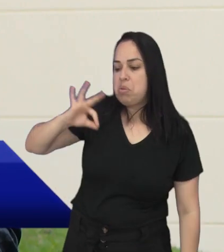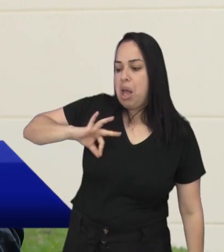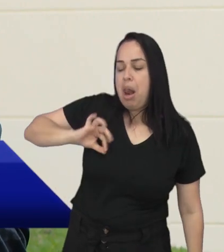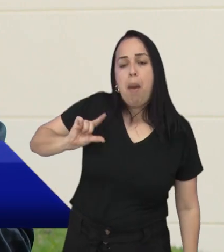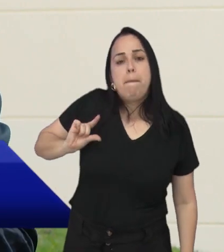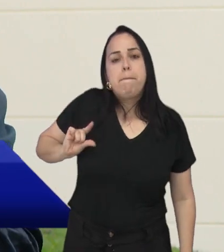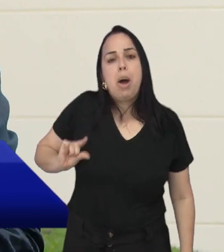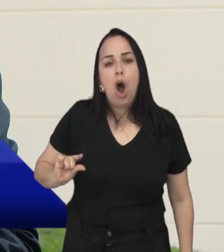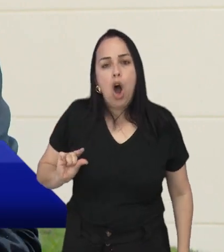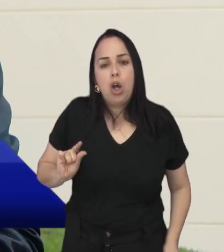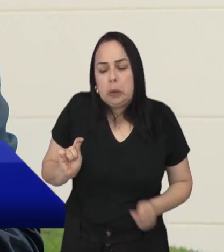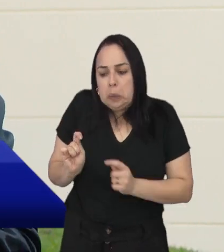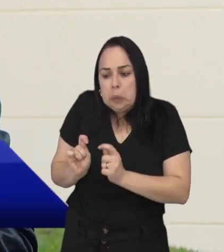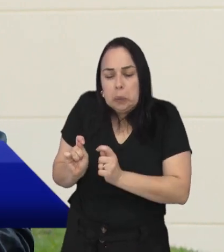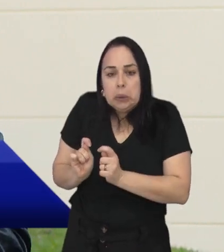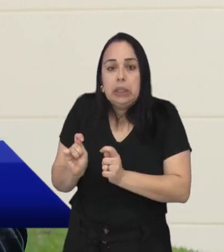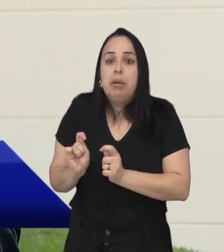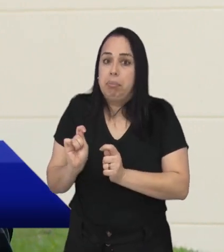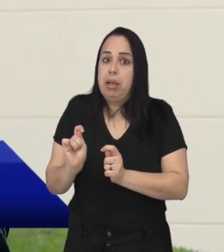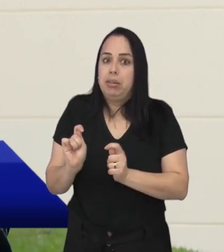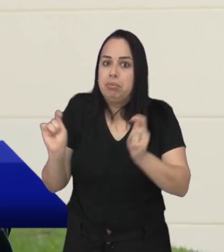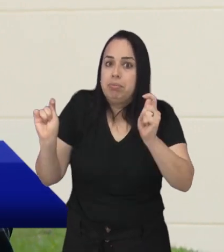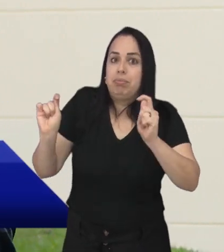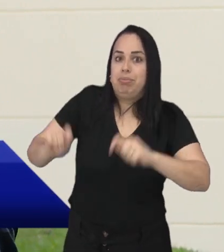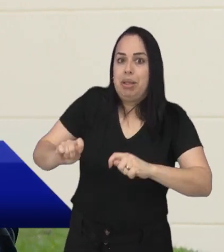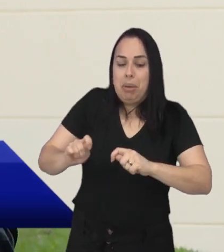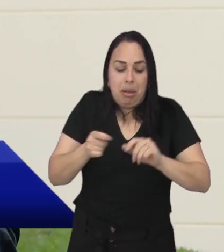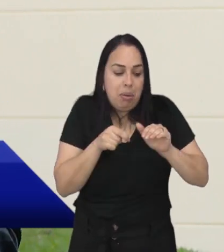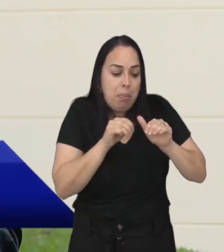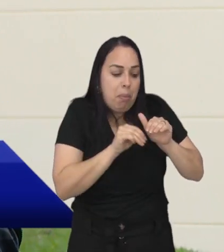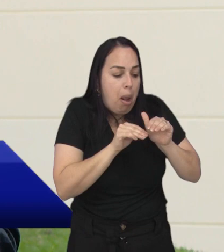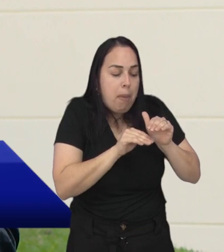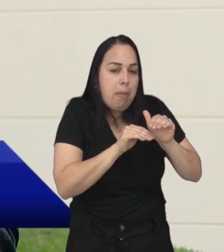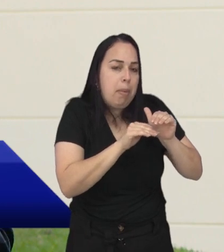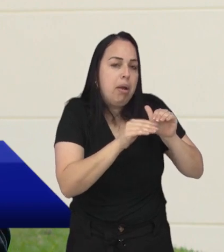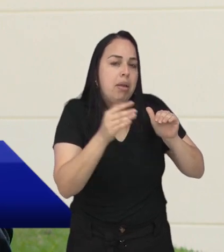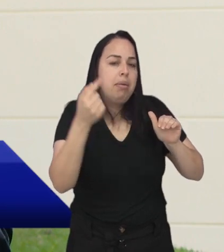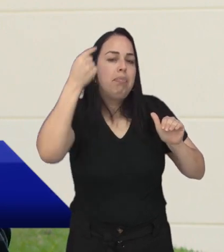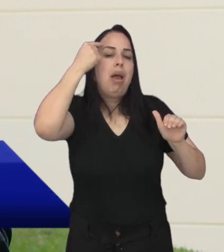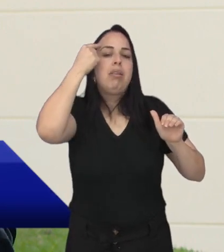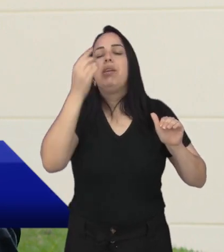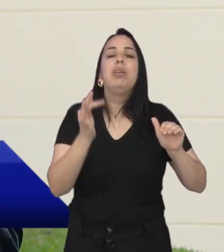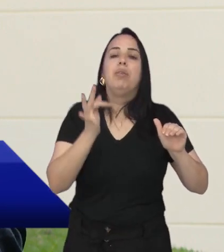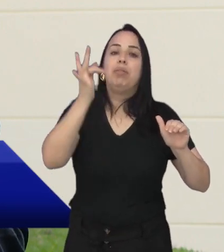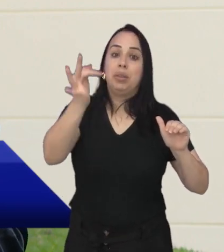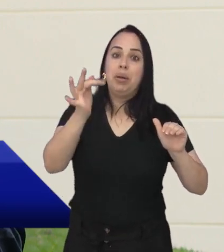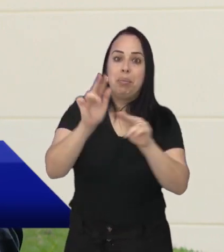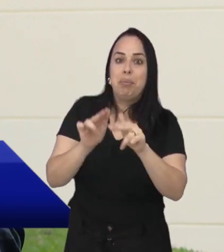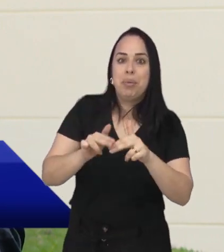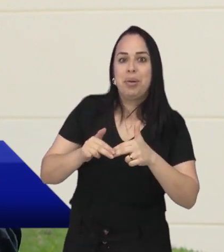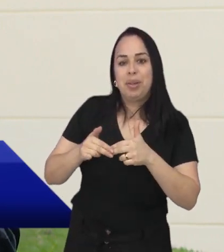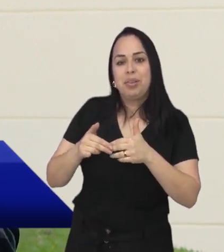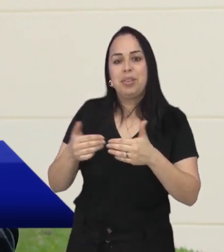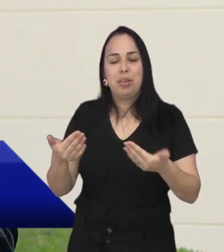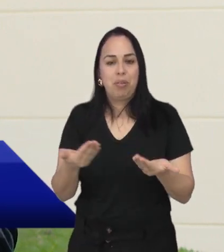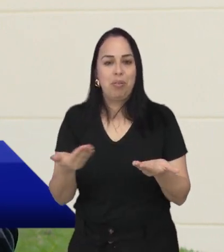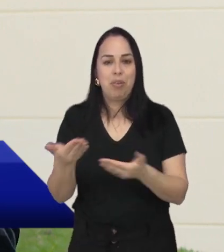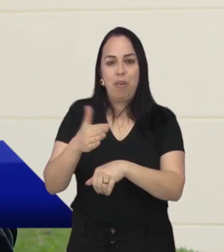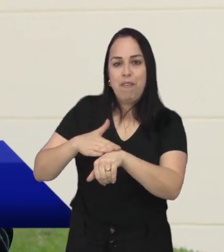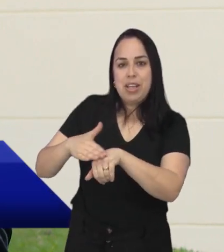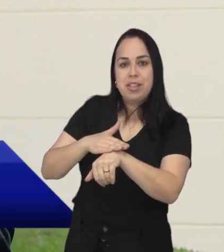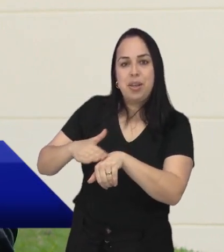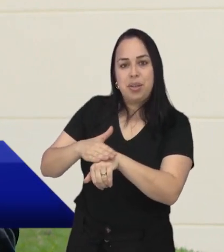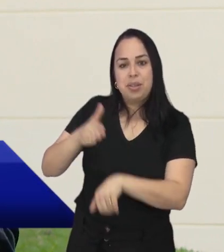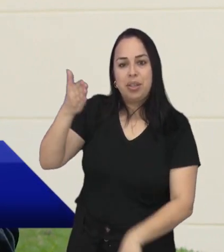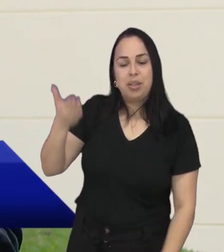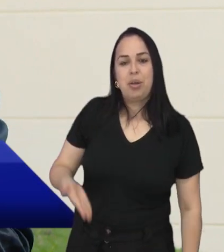muito alta, tá com o dinheiro curto, mas mesmo assim quer aí já garantir, pensar no futuro. E é sobre isso que eu vou